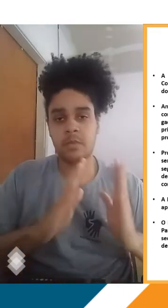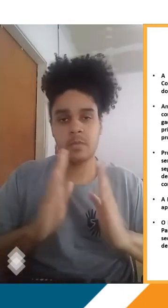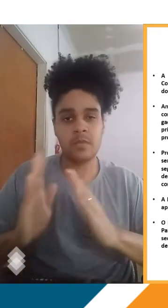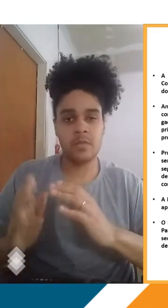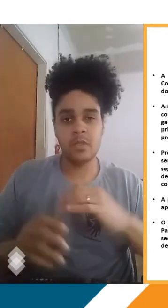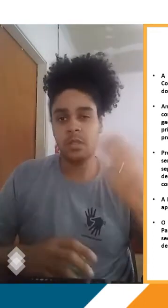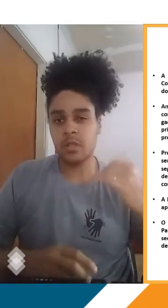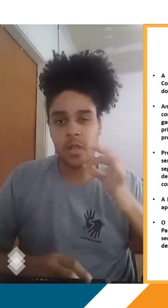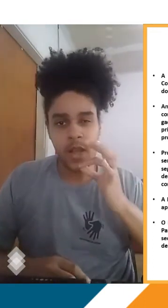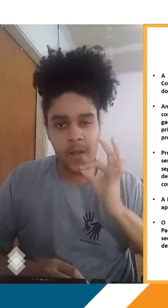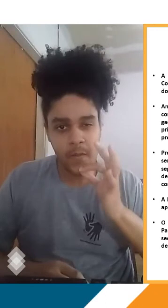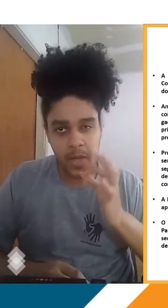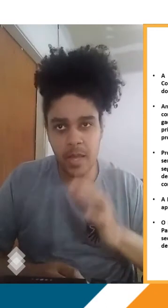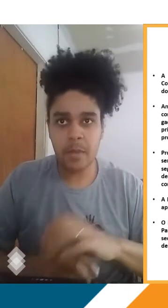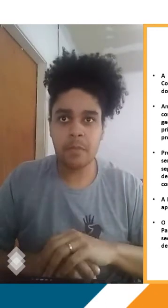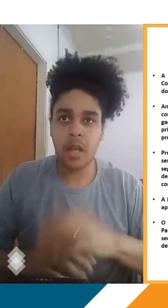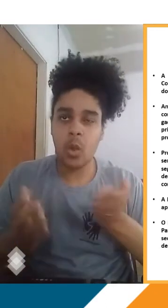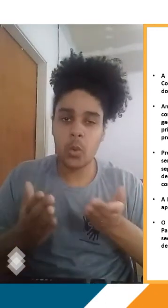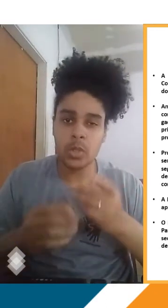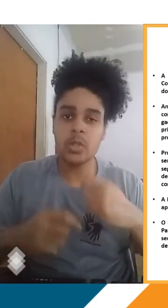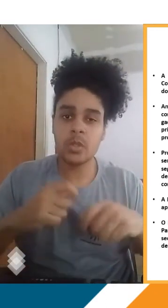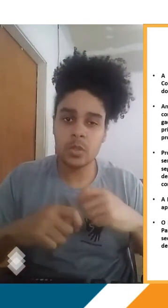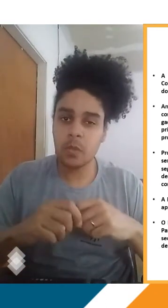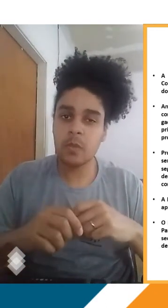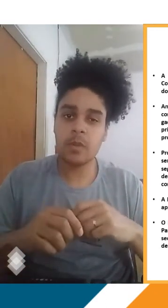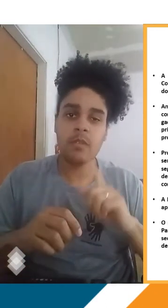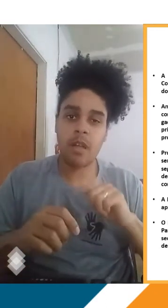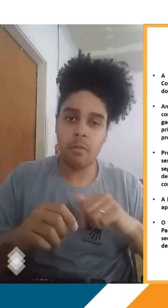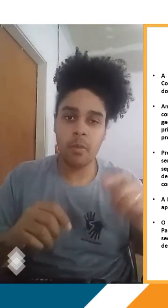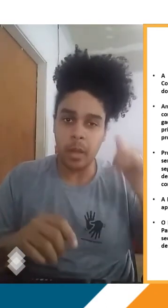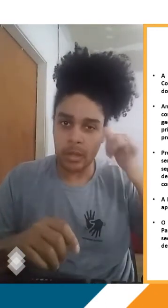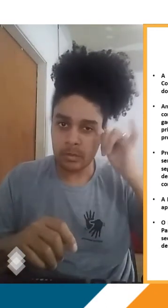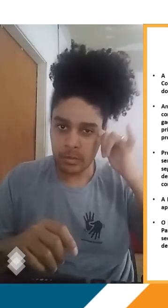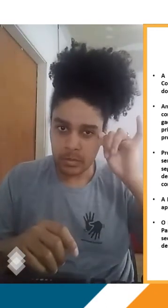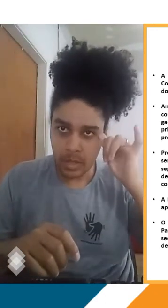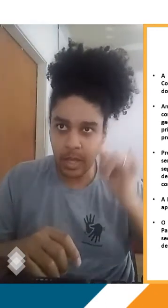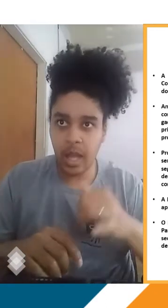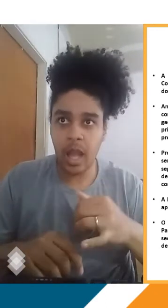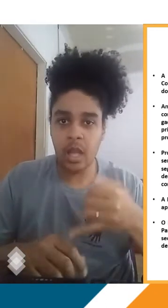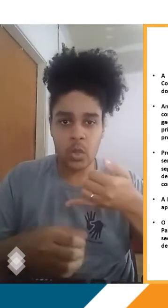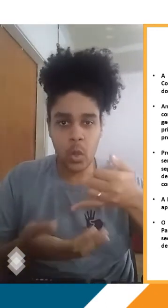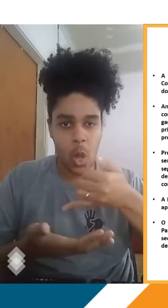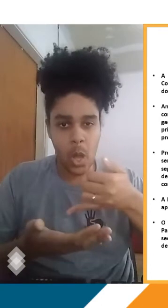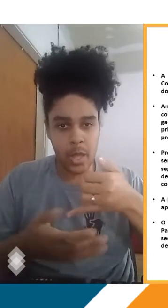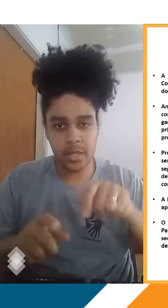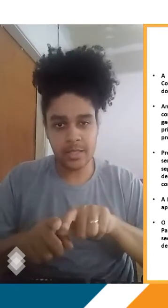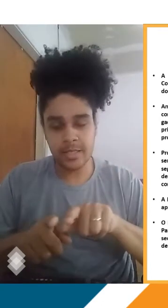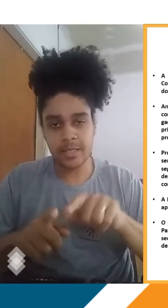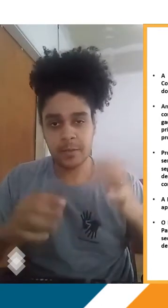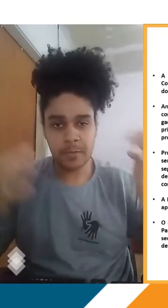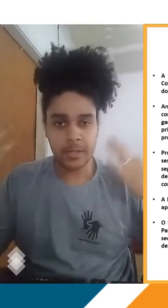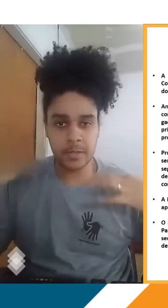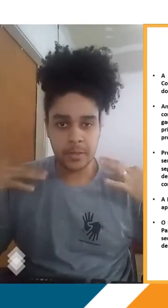grande período da cafeicultura, mas sofreu seu declínio. Hoje a economia apoia-se na criação do gado, da oleocultura e